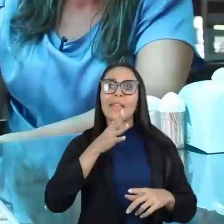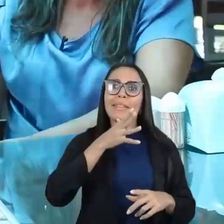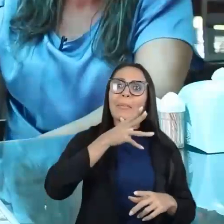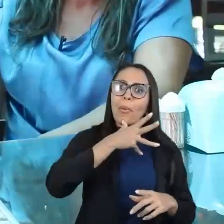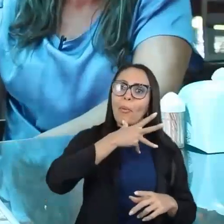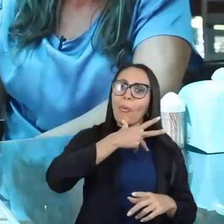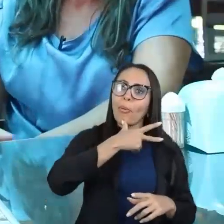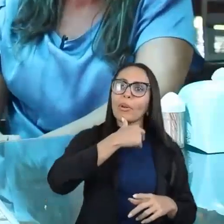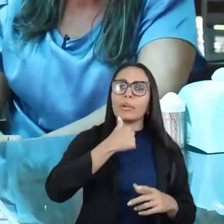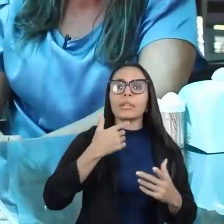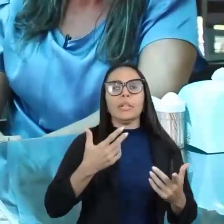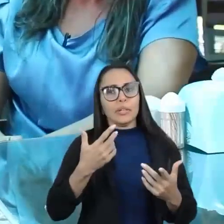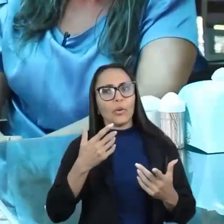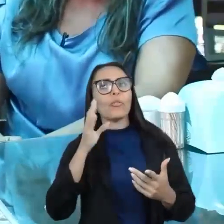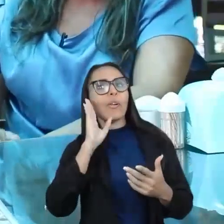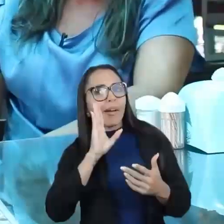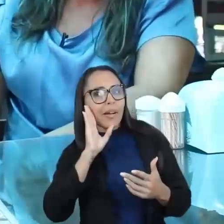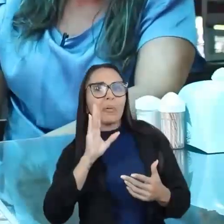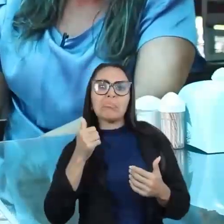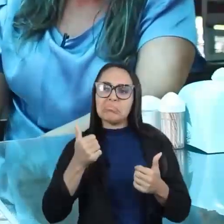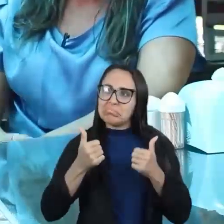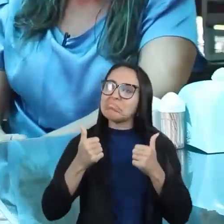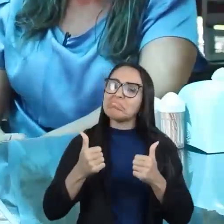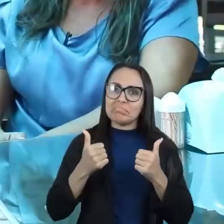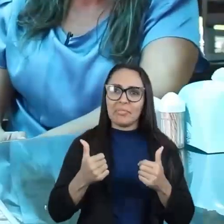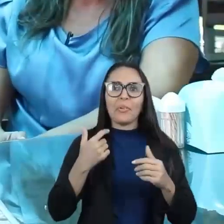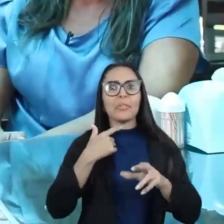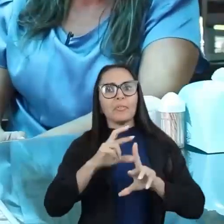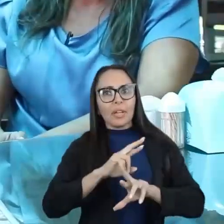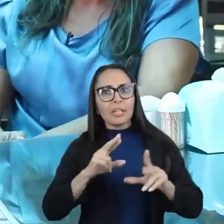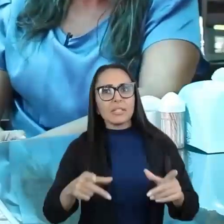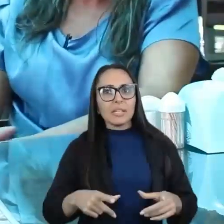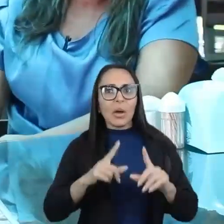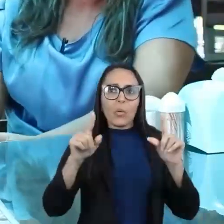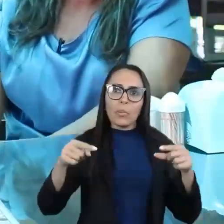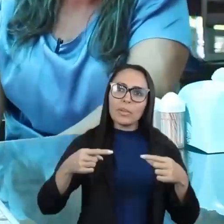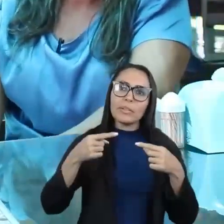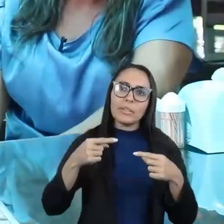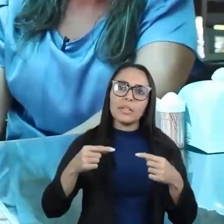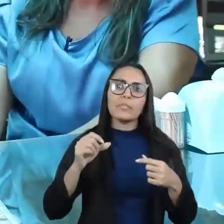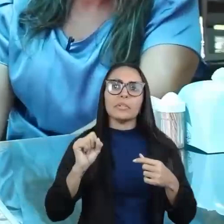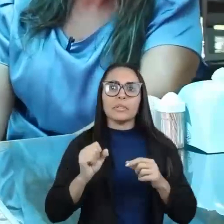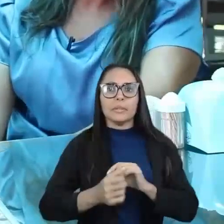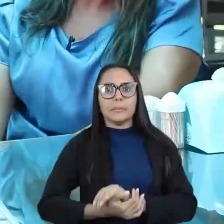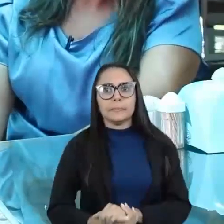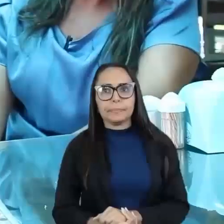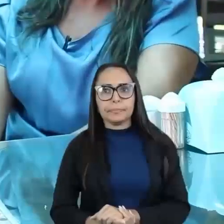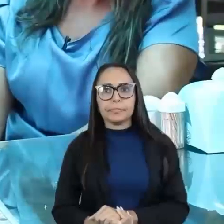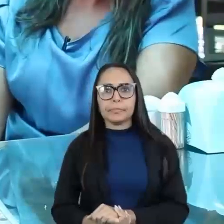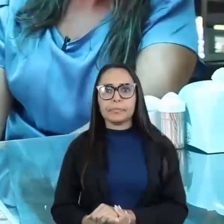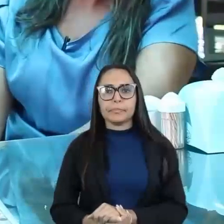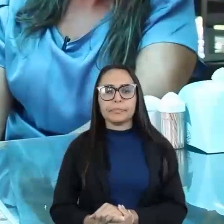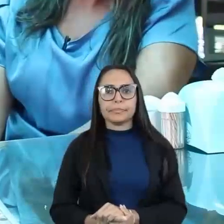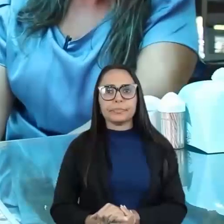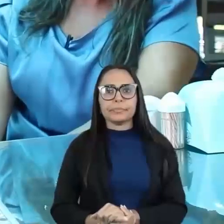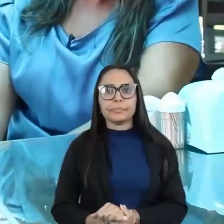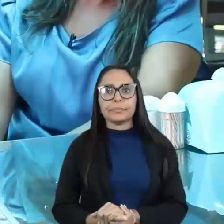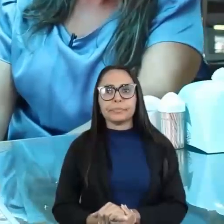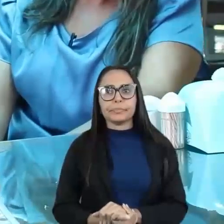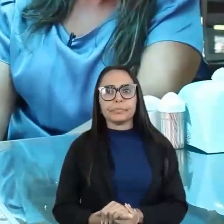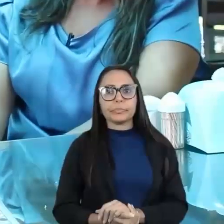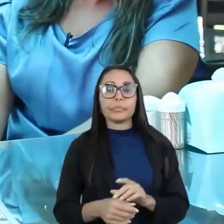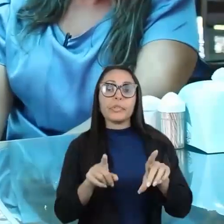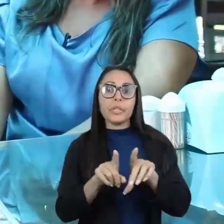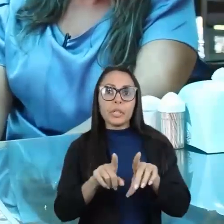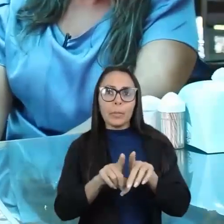Então foi uma pegada bem legal aí, bem de diferencial competitivo mesmo, né? Muito legal, muito legal. E também agora recentemente,